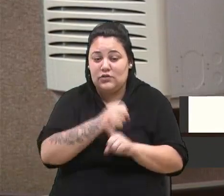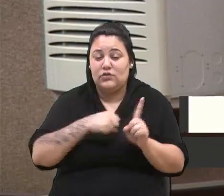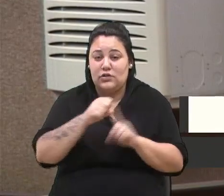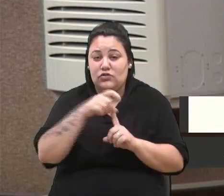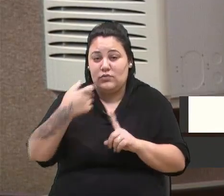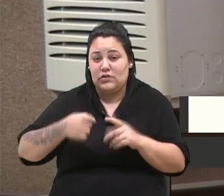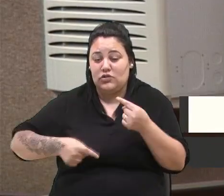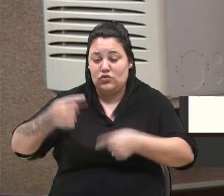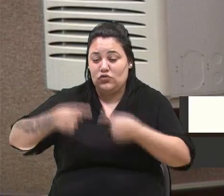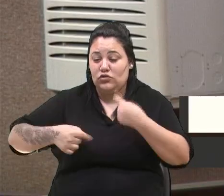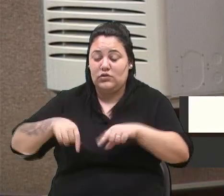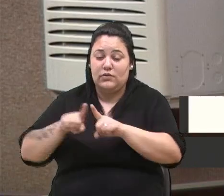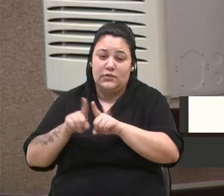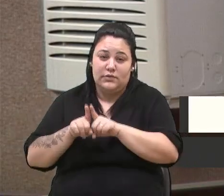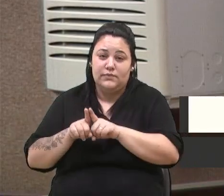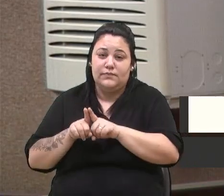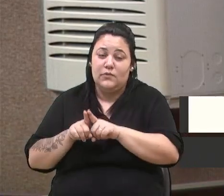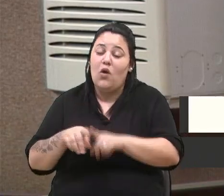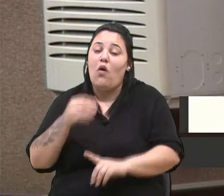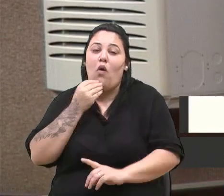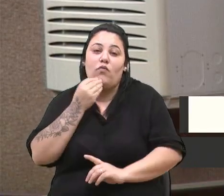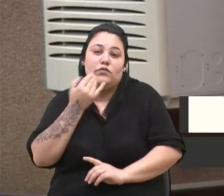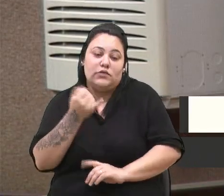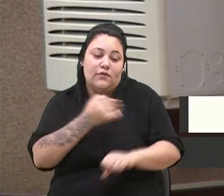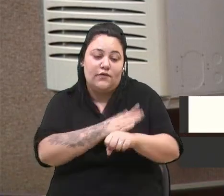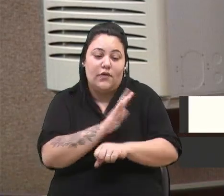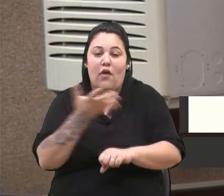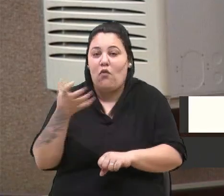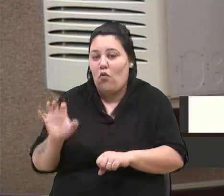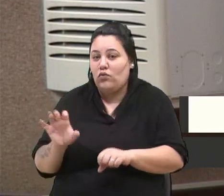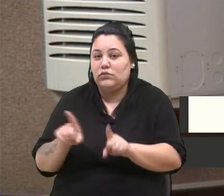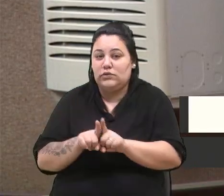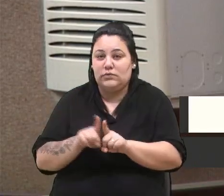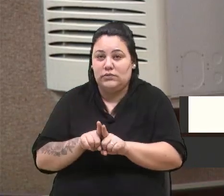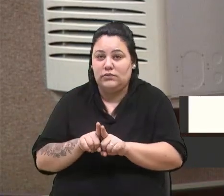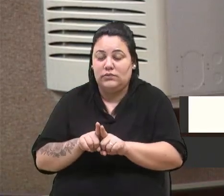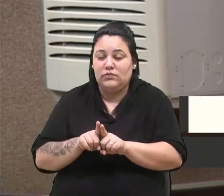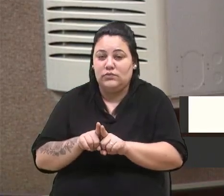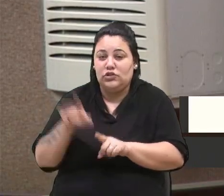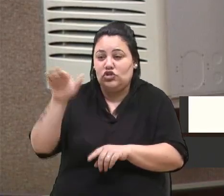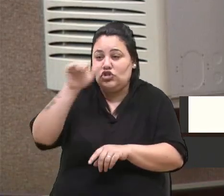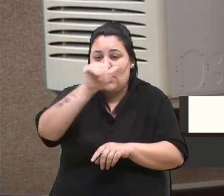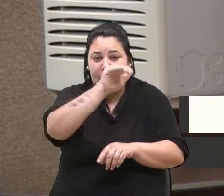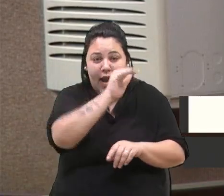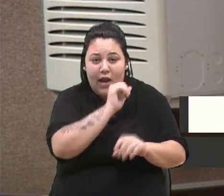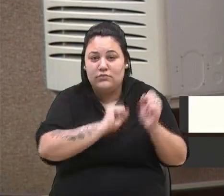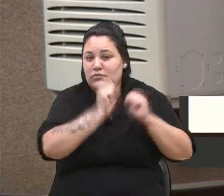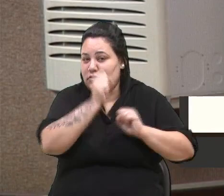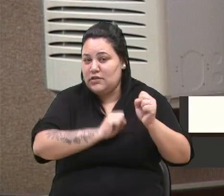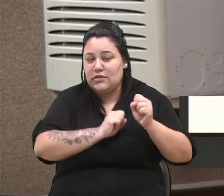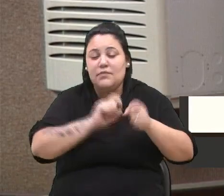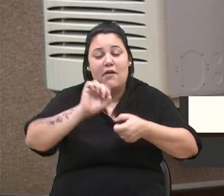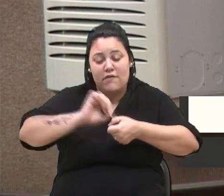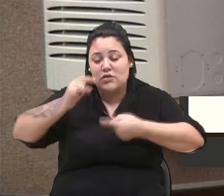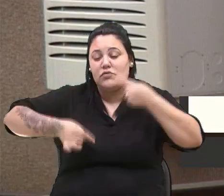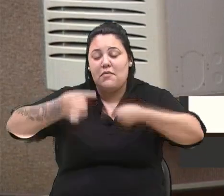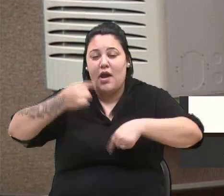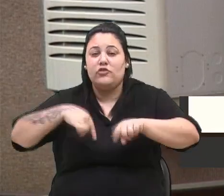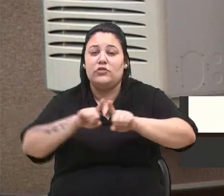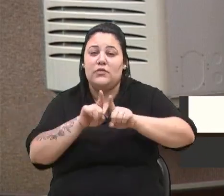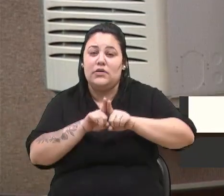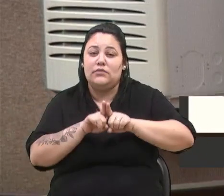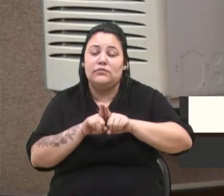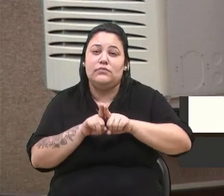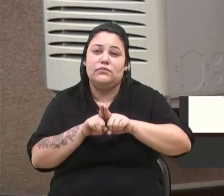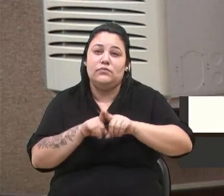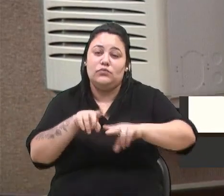debater, né, eventualmente, se é favorável ou se é contra, chama as entidades para o debate. E aqui, então, chegamos. Então,